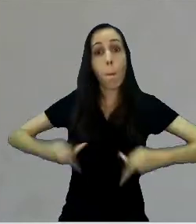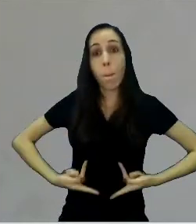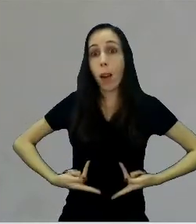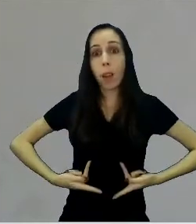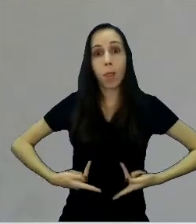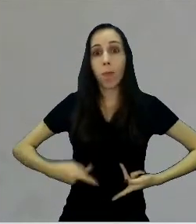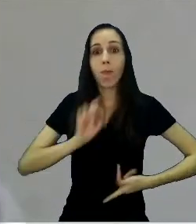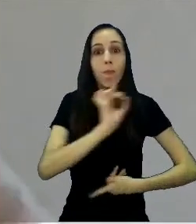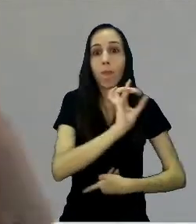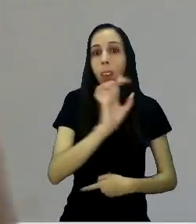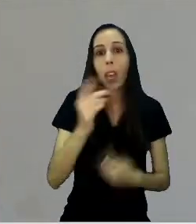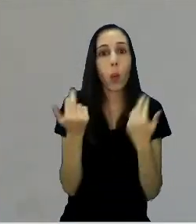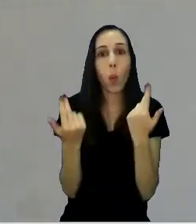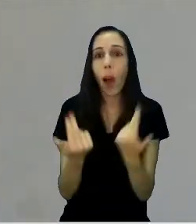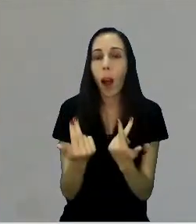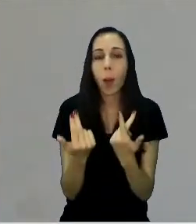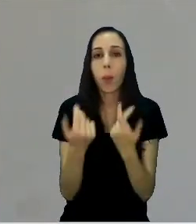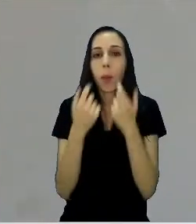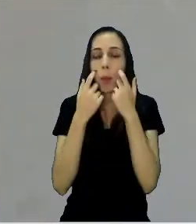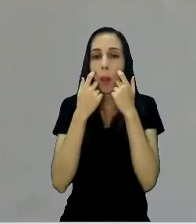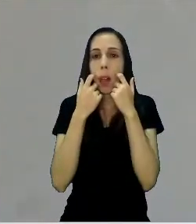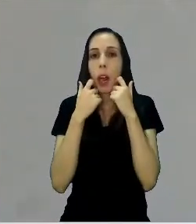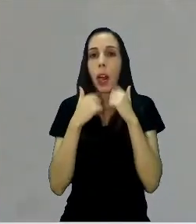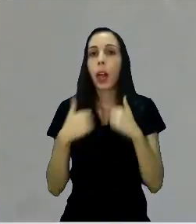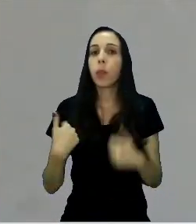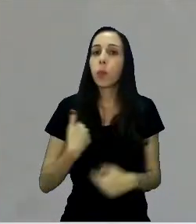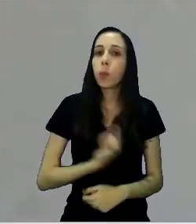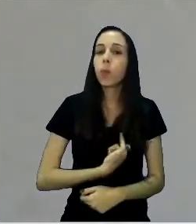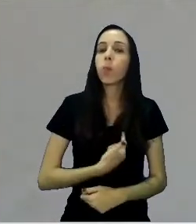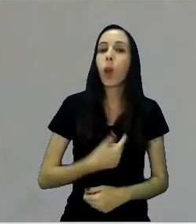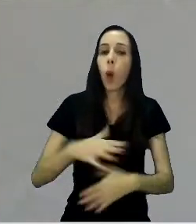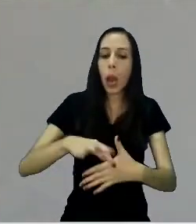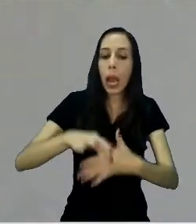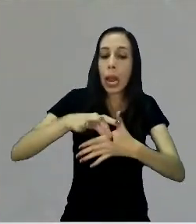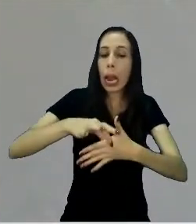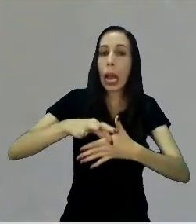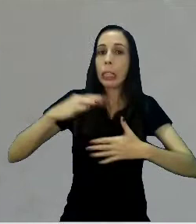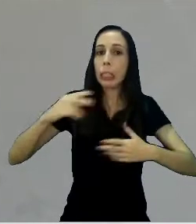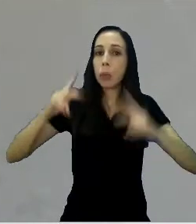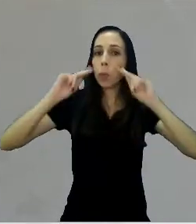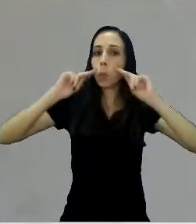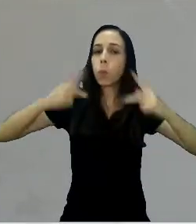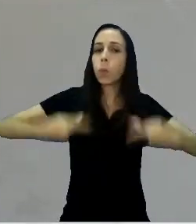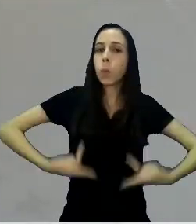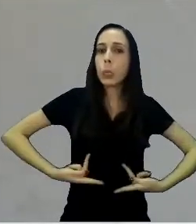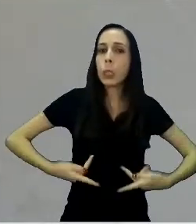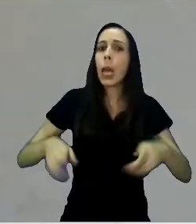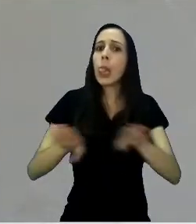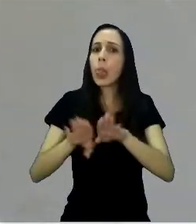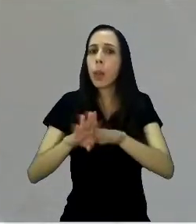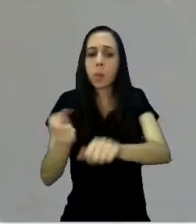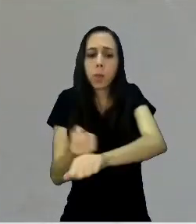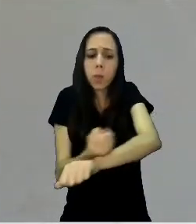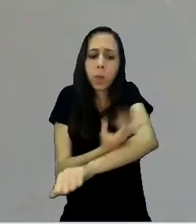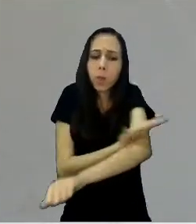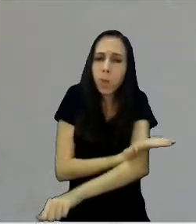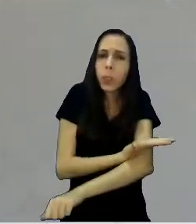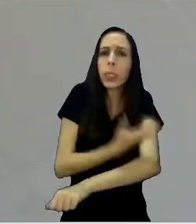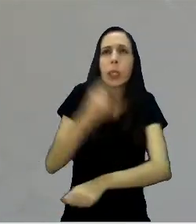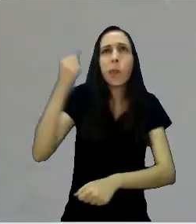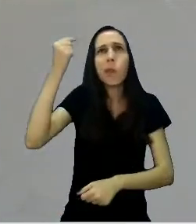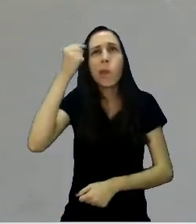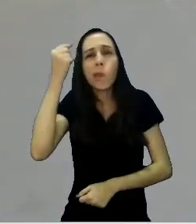nós. A nossa carne física, mas também as nossas emoções, os